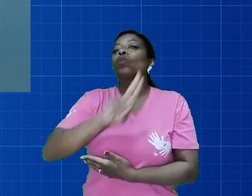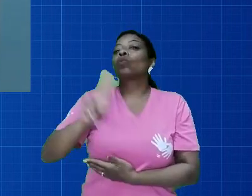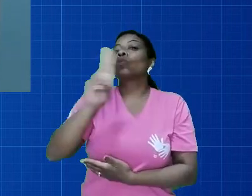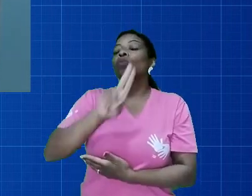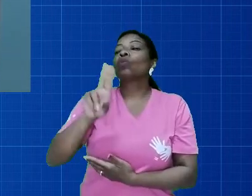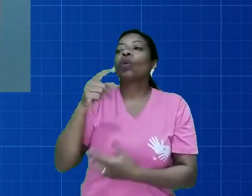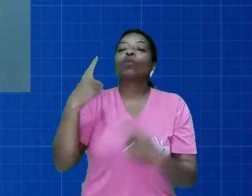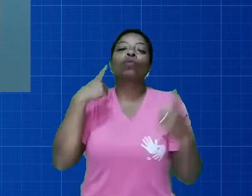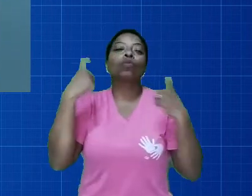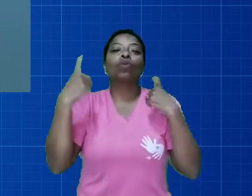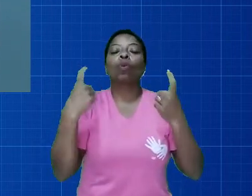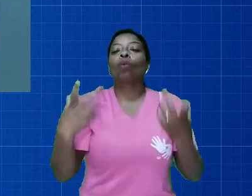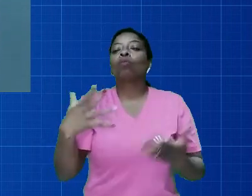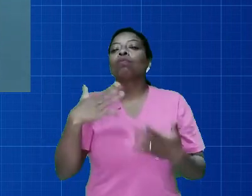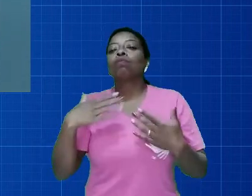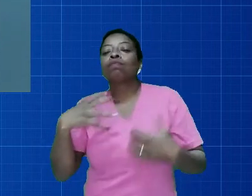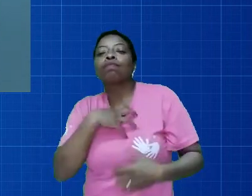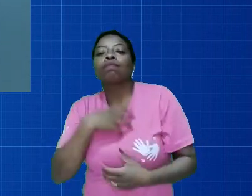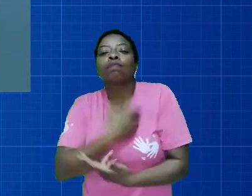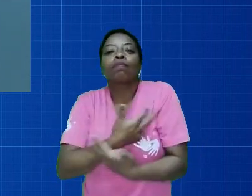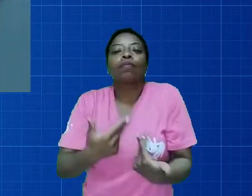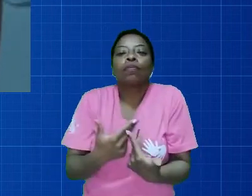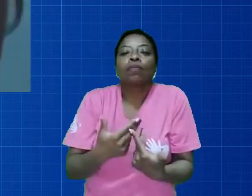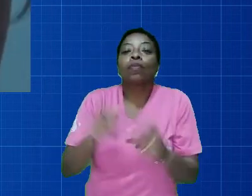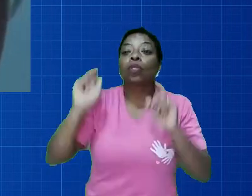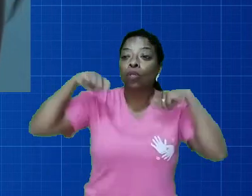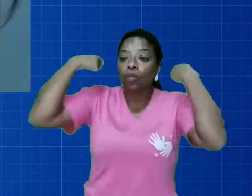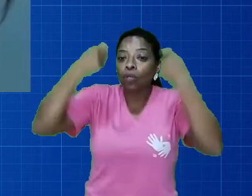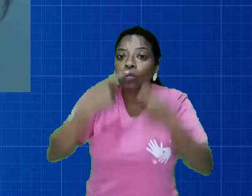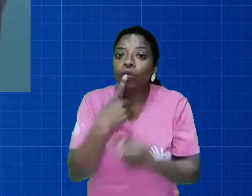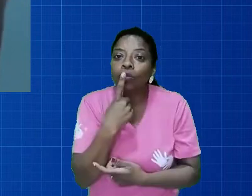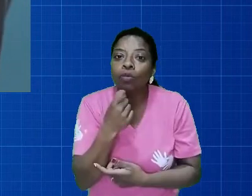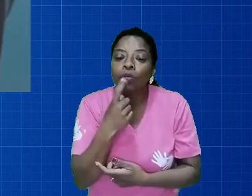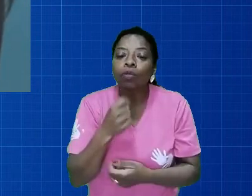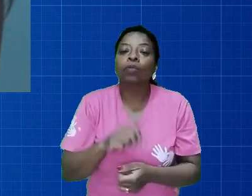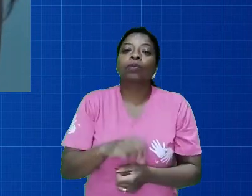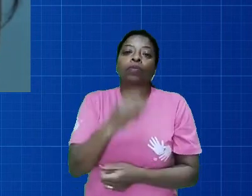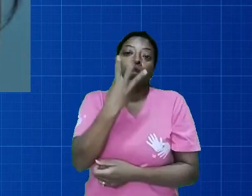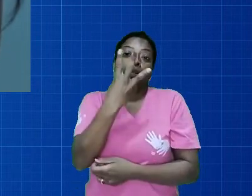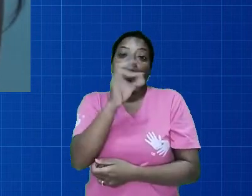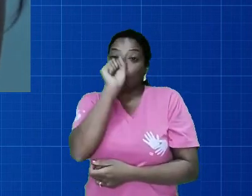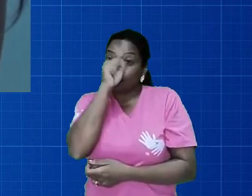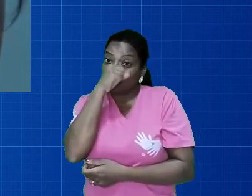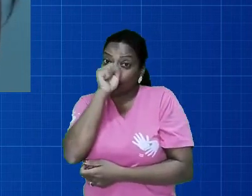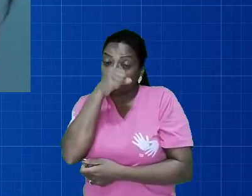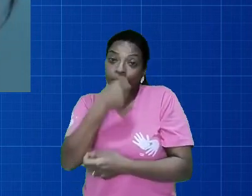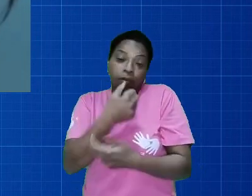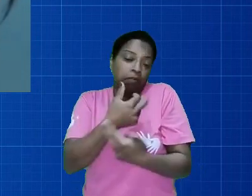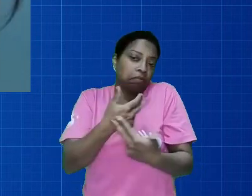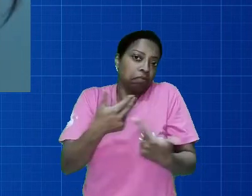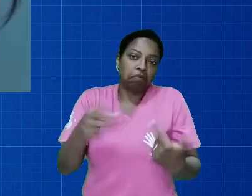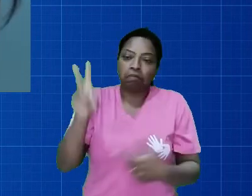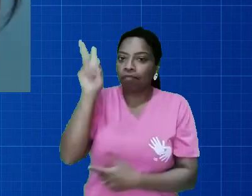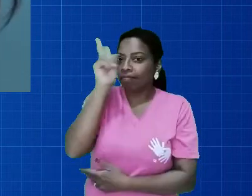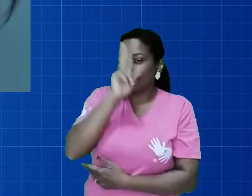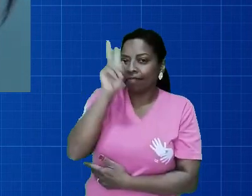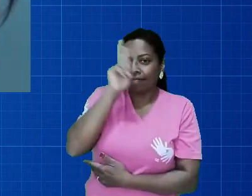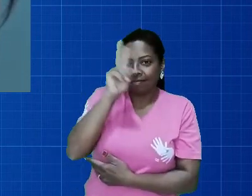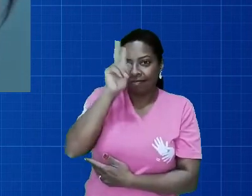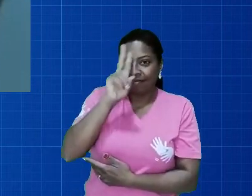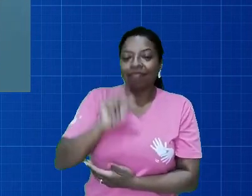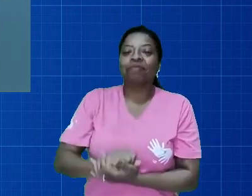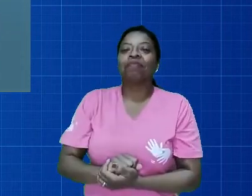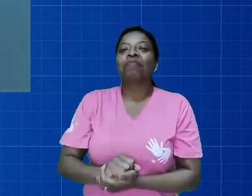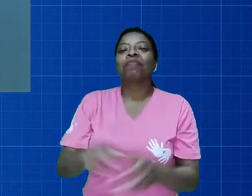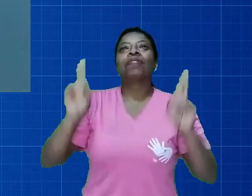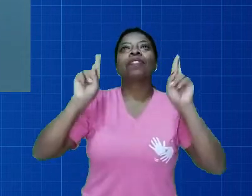som. Chapeuzinho Vermelho, Três Porquinhos ou qualquer outra história que a turma de vocês gostem de escutar. Esperamos